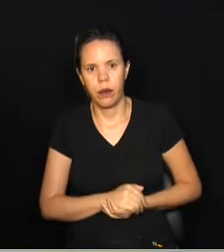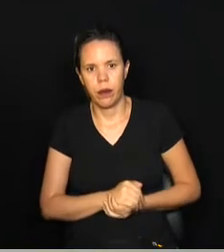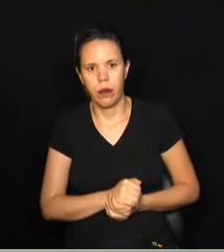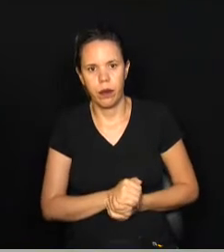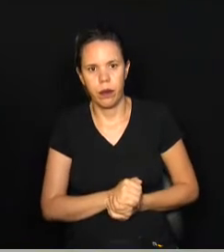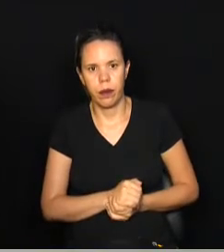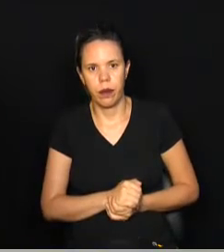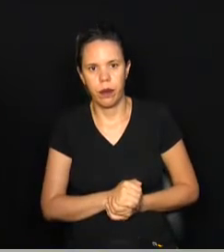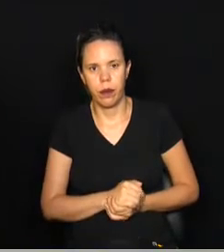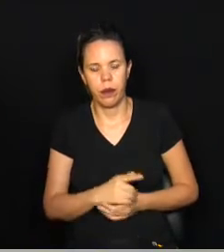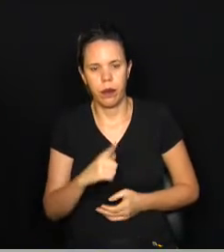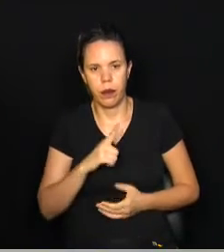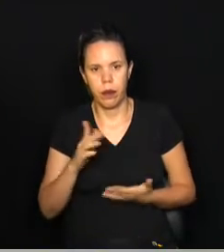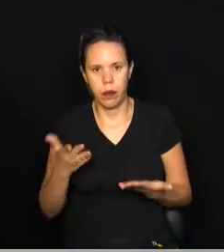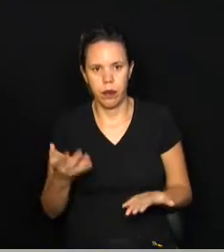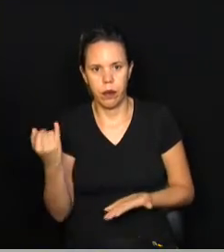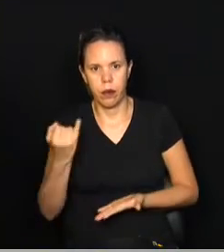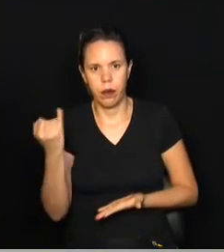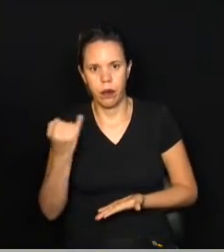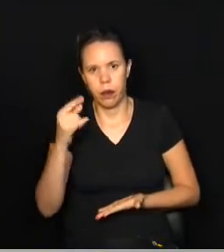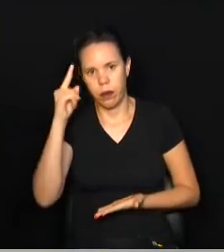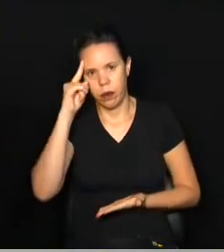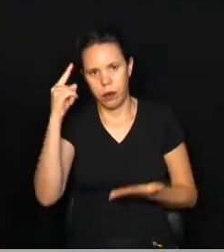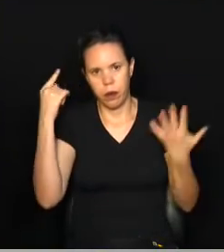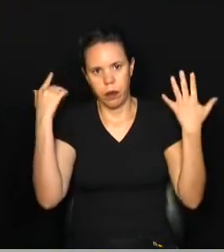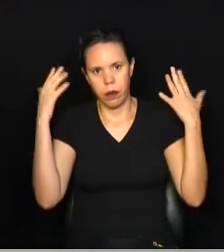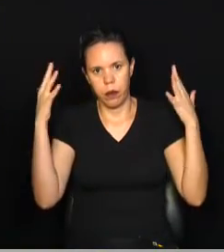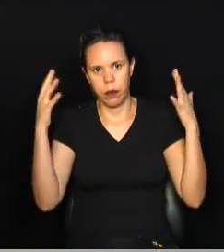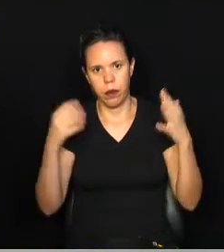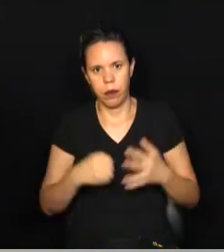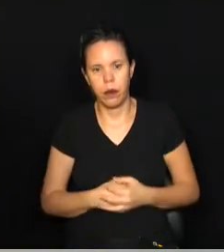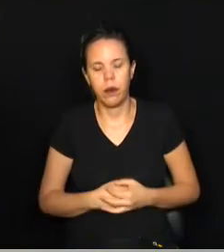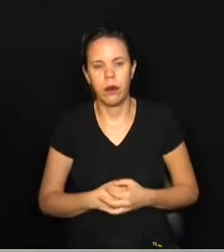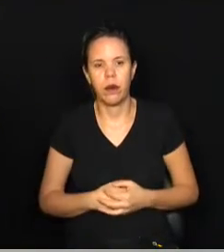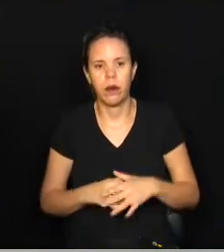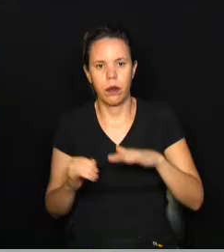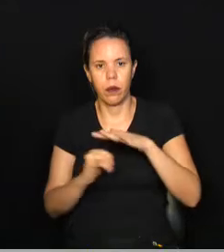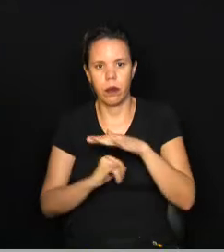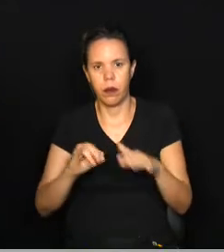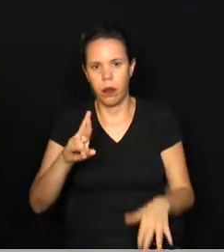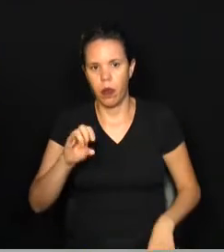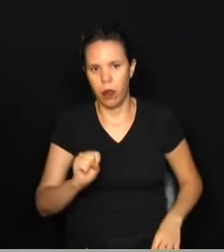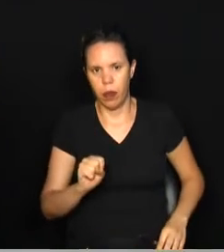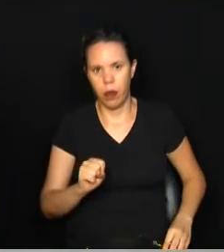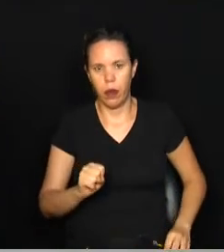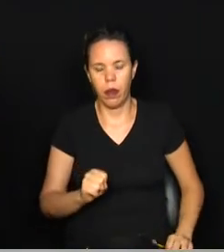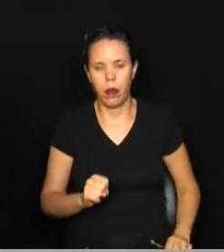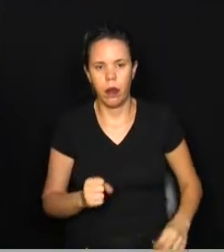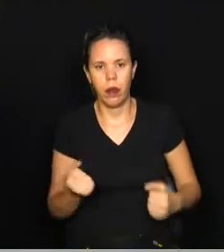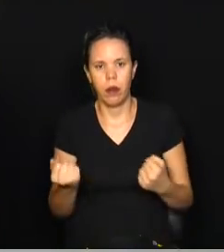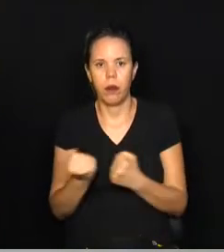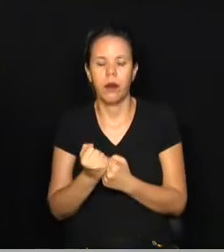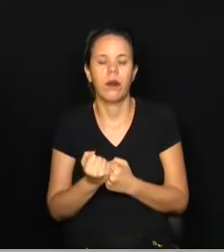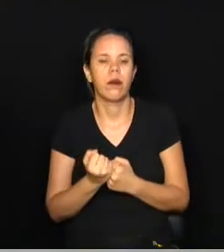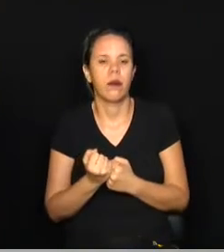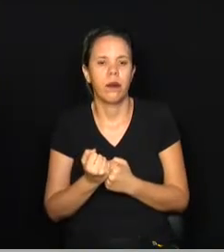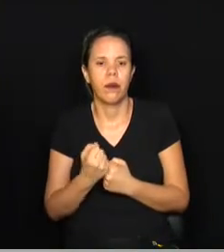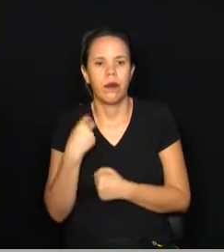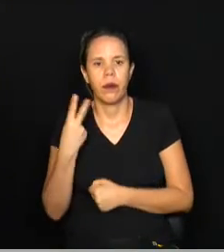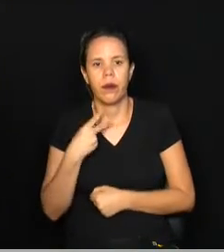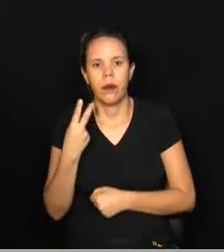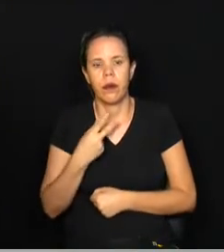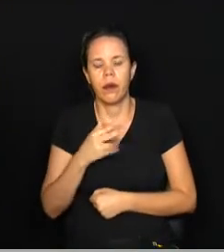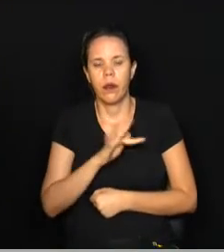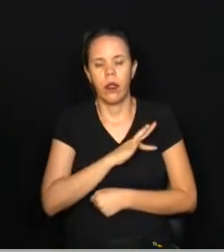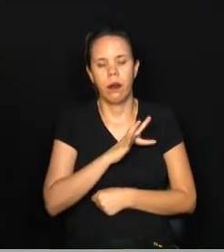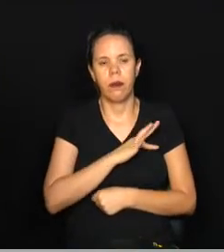em pauta essa importante data comemorativa. Então, o Instituto Íris ele vem dar apoio ao vereador Fernando